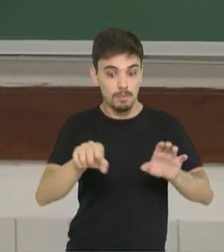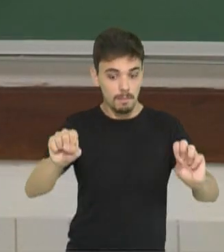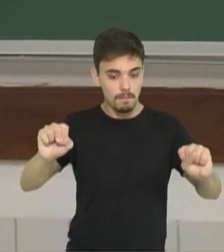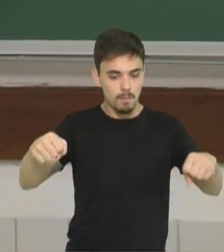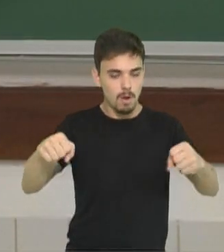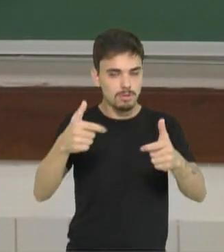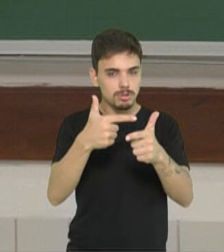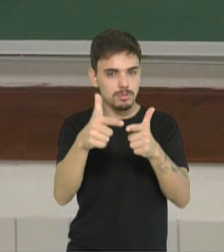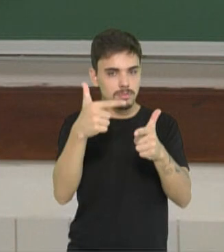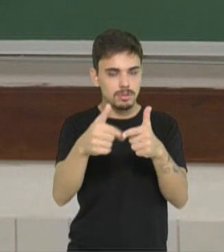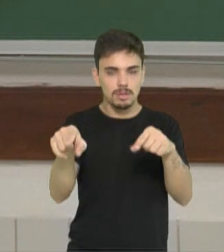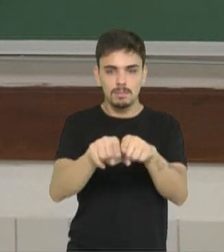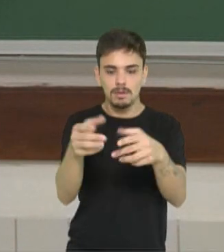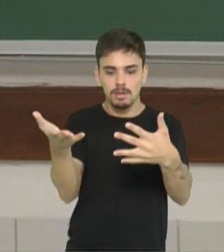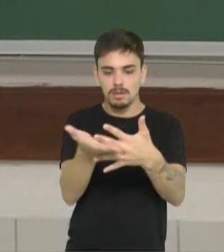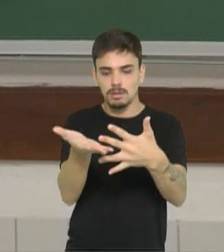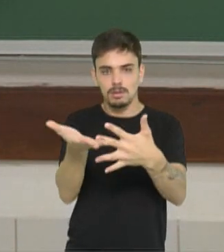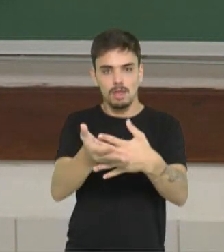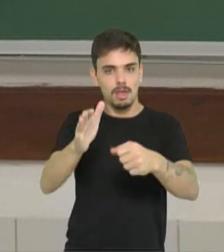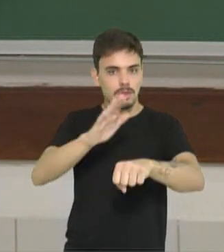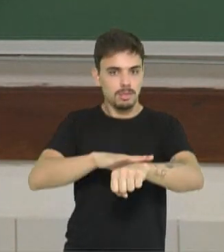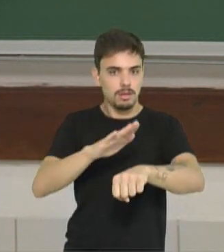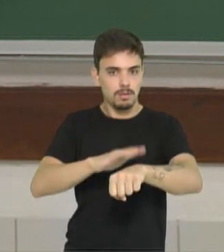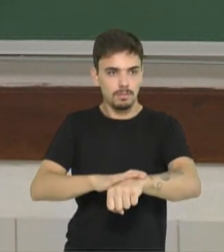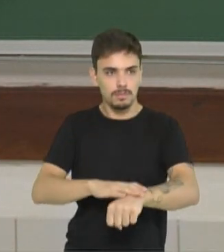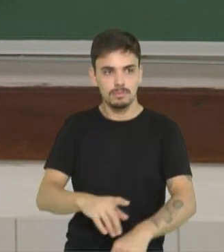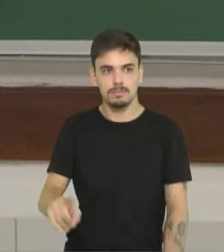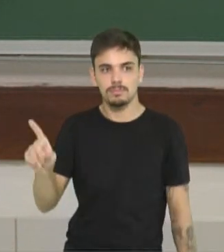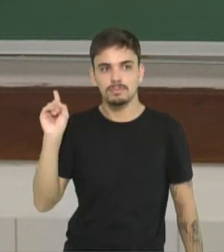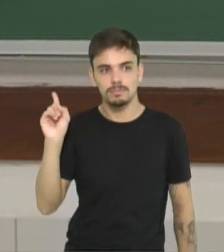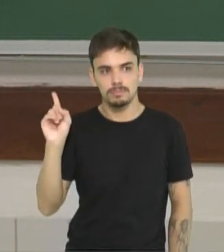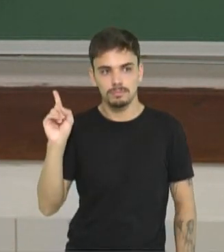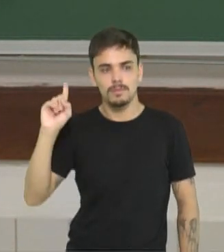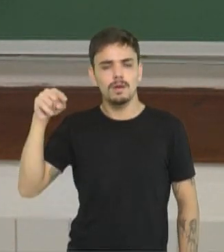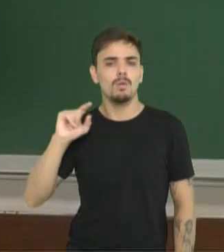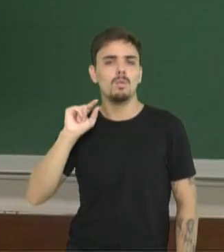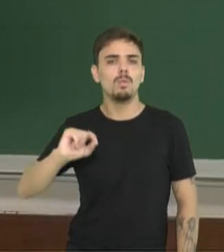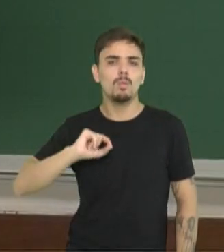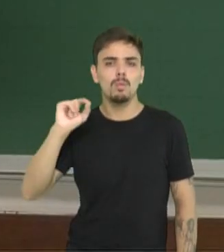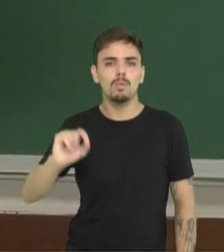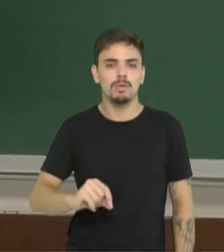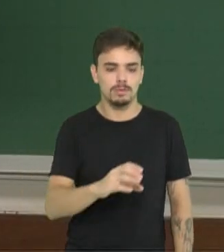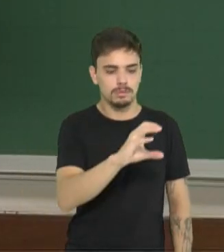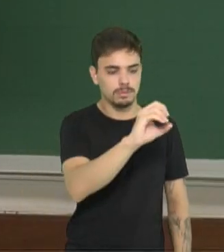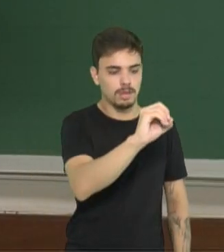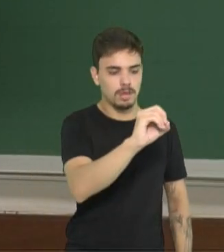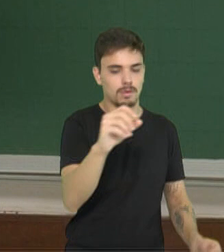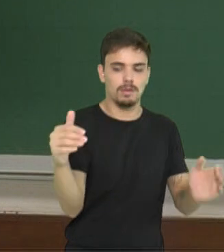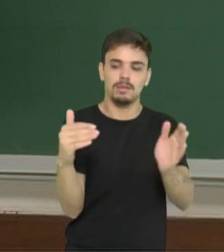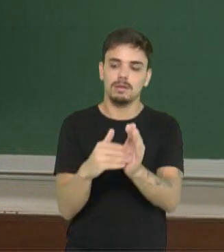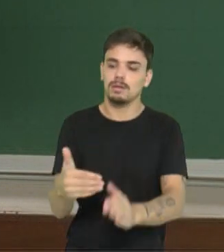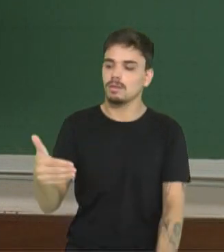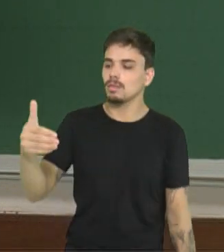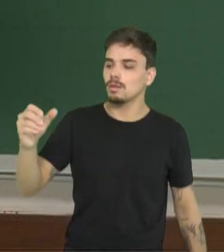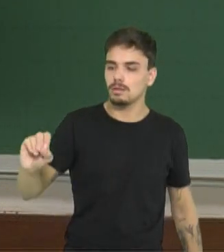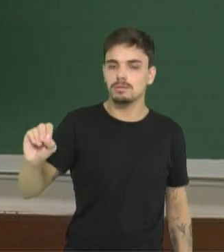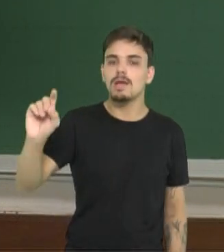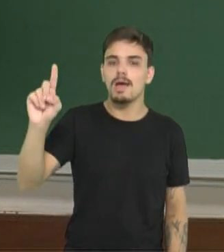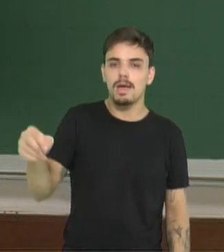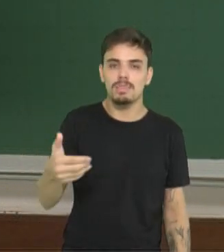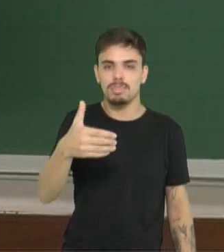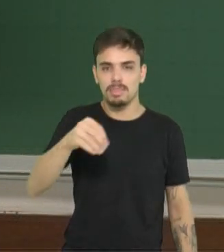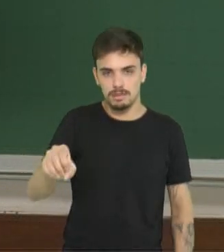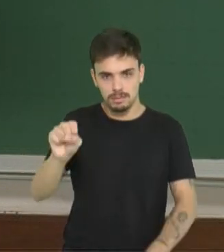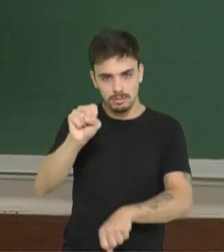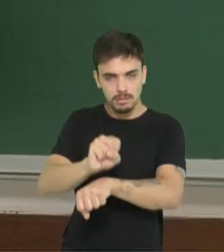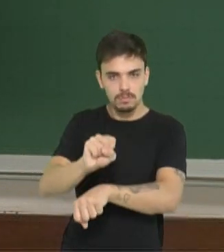sim, dividindo pelo intervalo de tempo, né? Que o intervalo de tempo foi o quê? De 0 a 10. Então, 10 segundos.